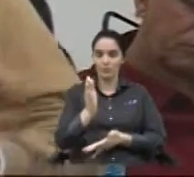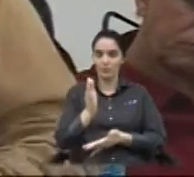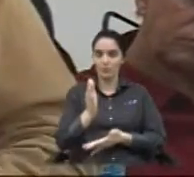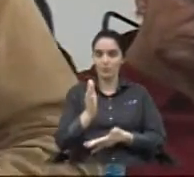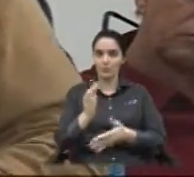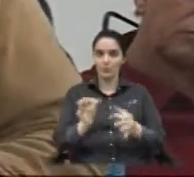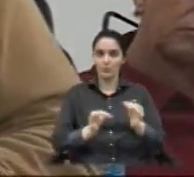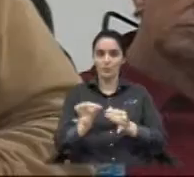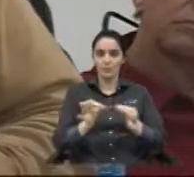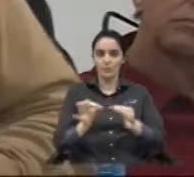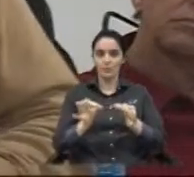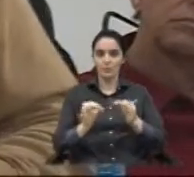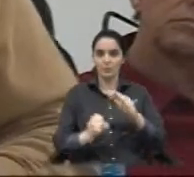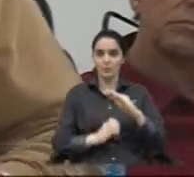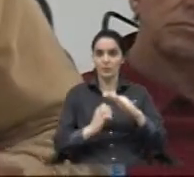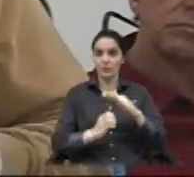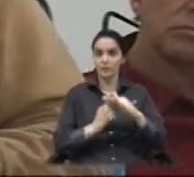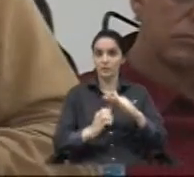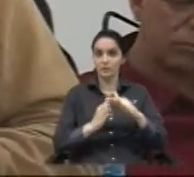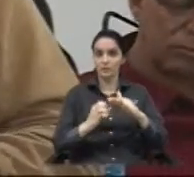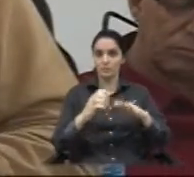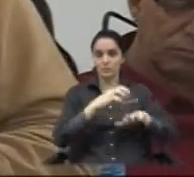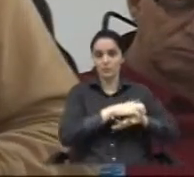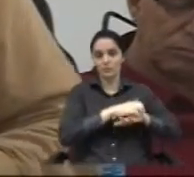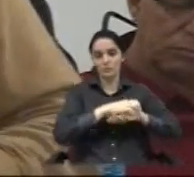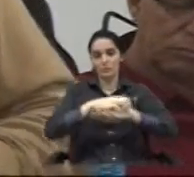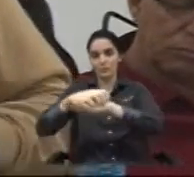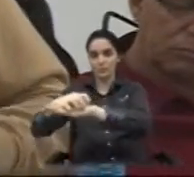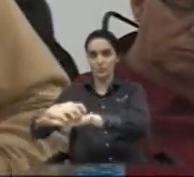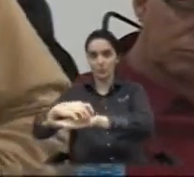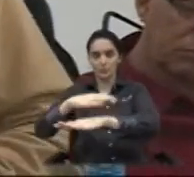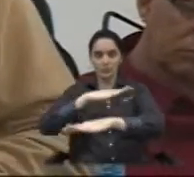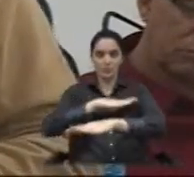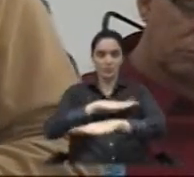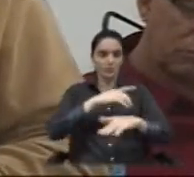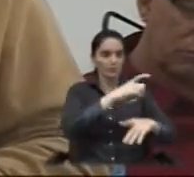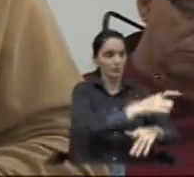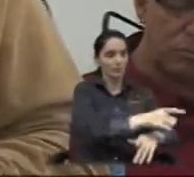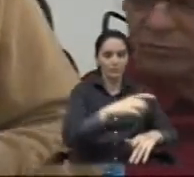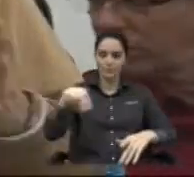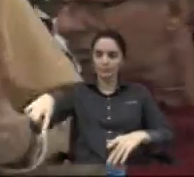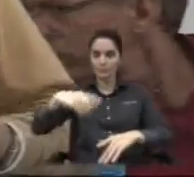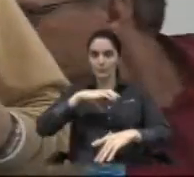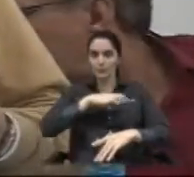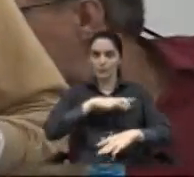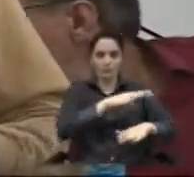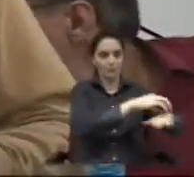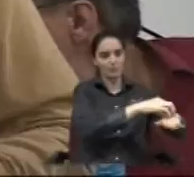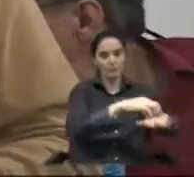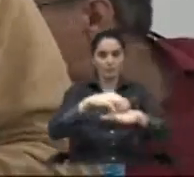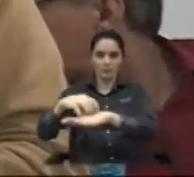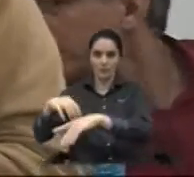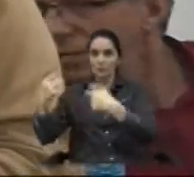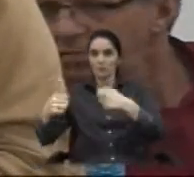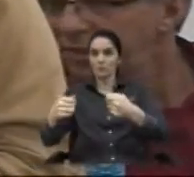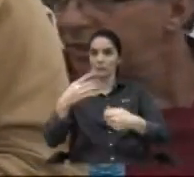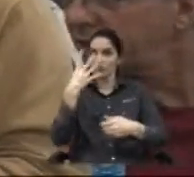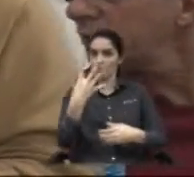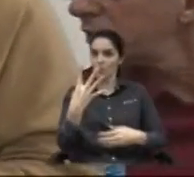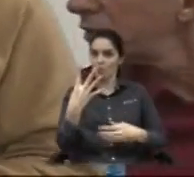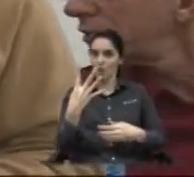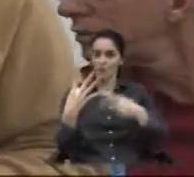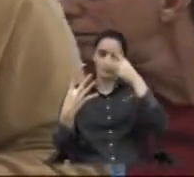as empresas que fazem transporte interestadual, elas são obrigadas a fornecer 4 vagas para